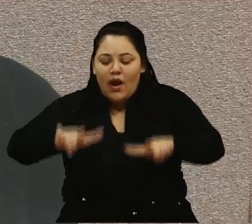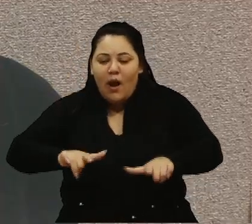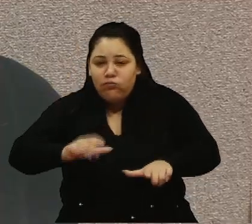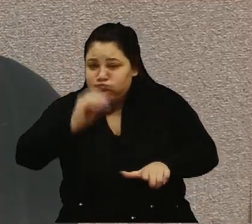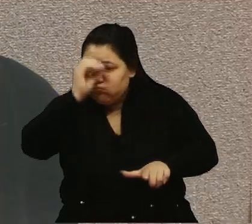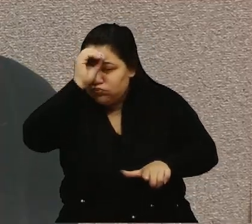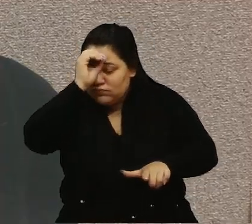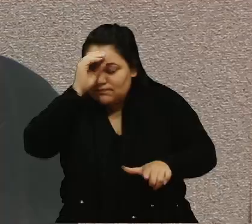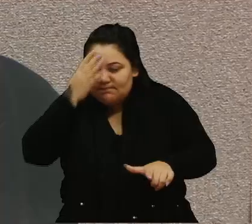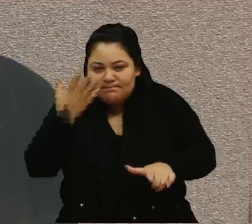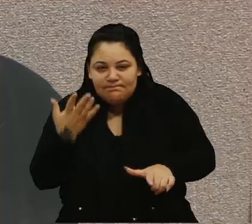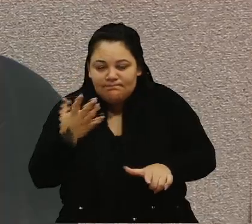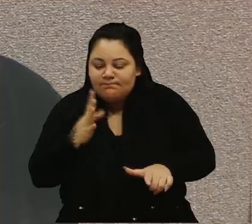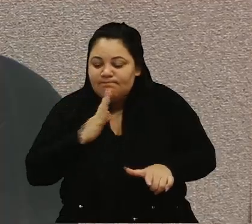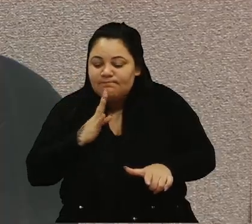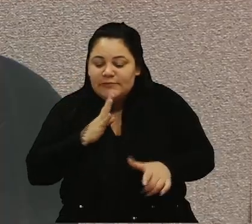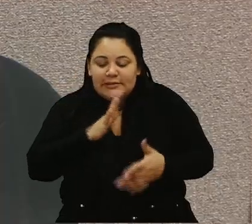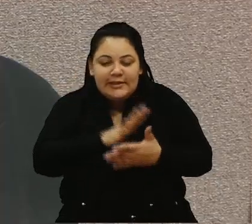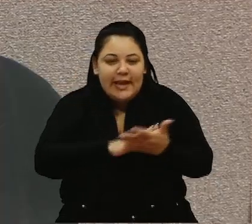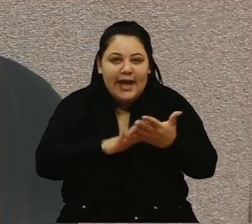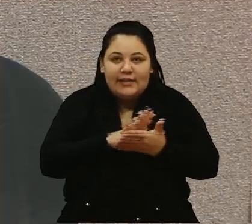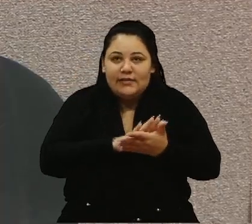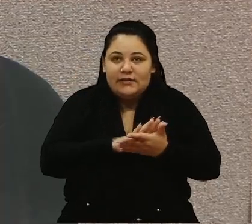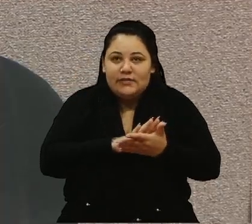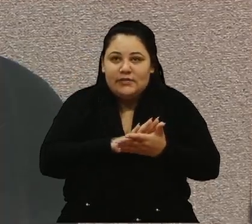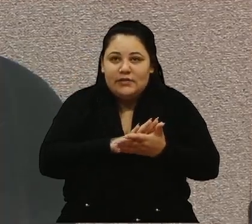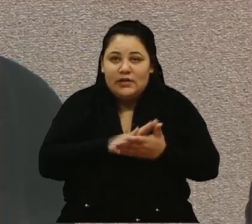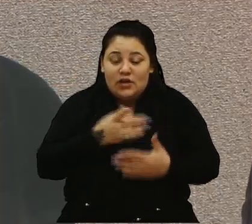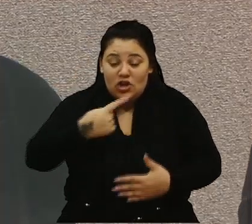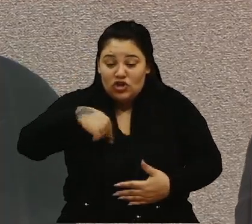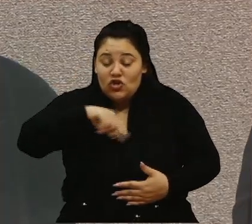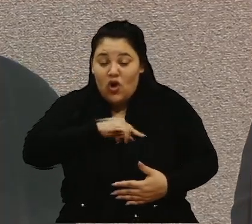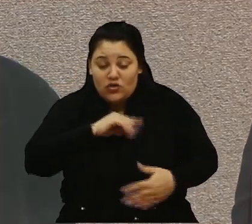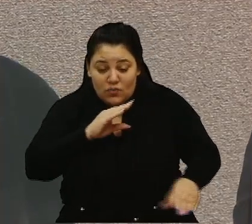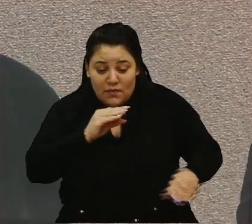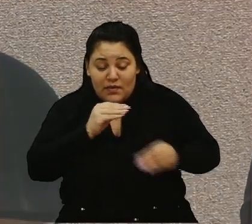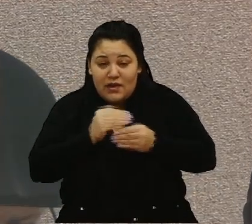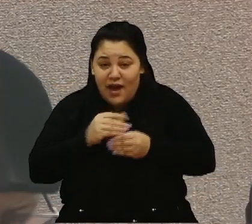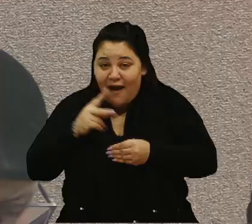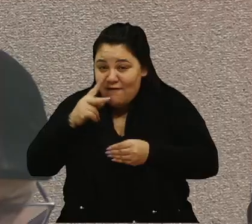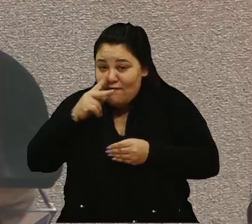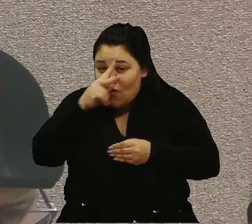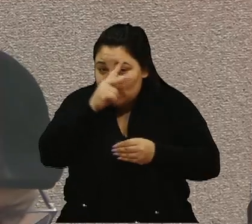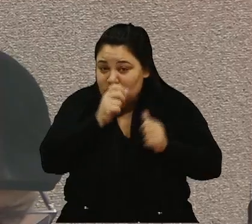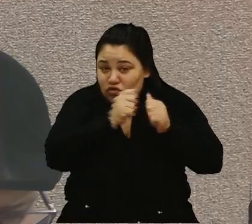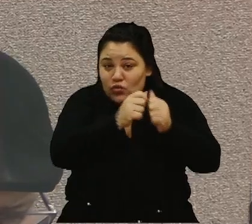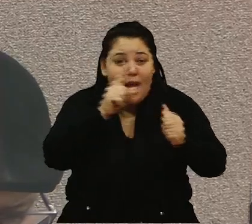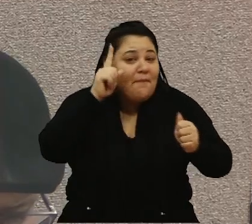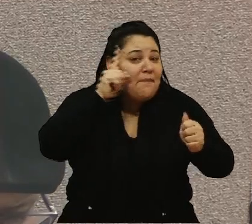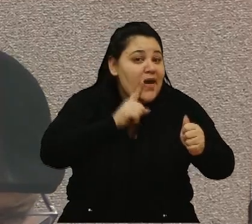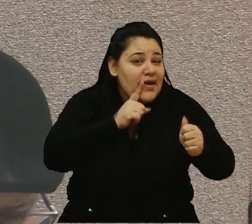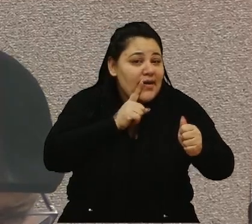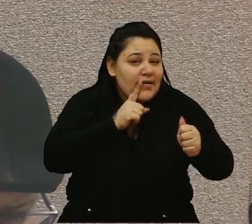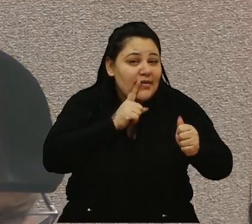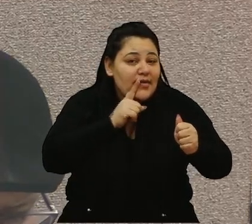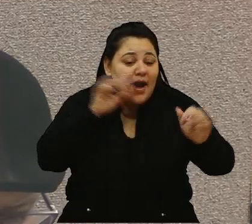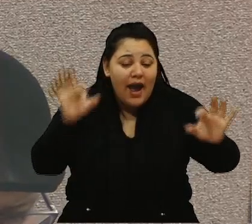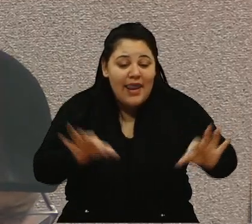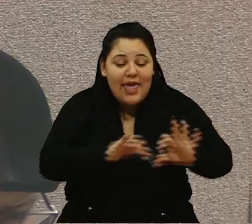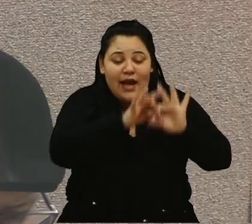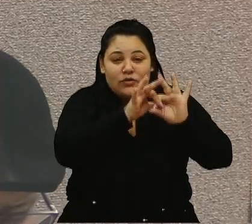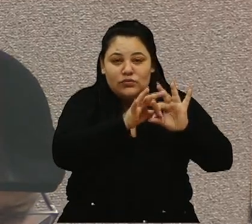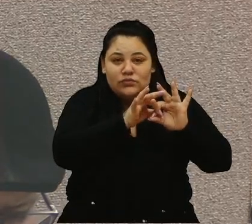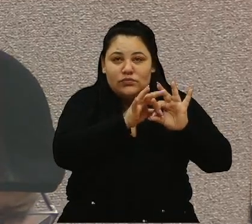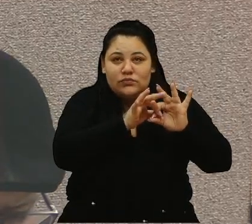totalmente inóspito. Nós fomos compor a força americana, os aliados. Chegando lá,